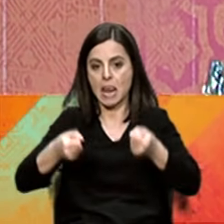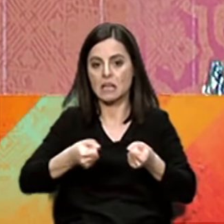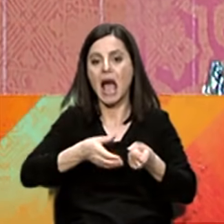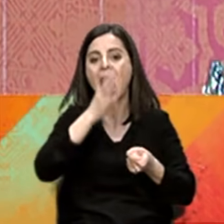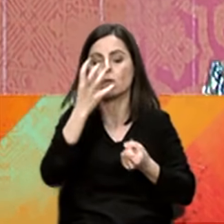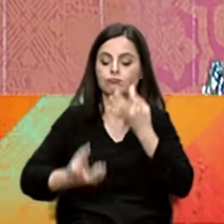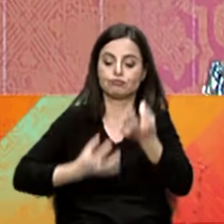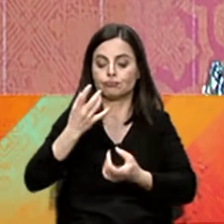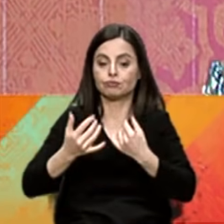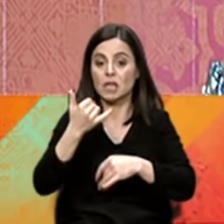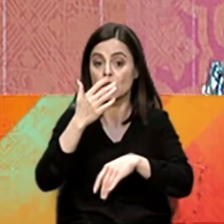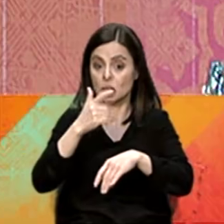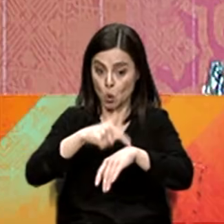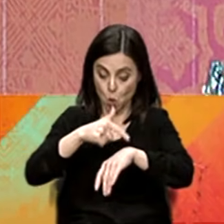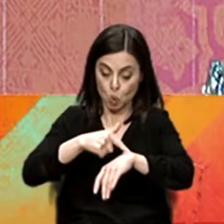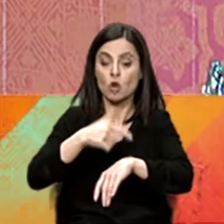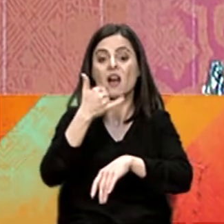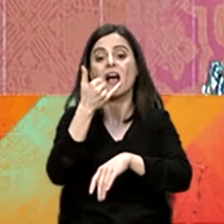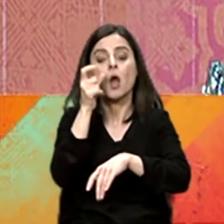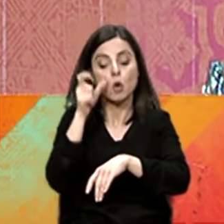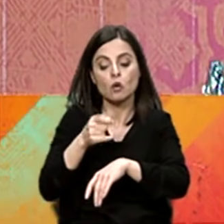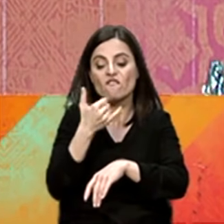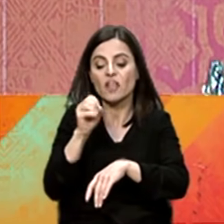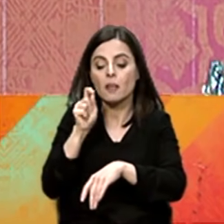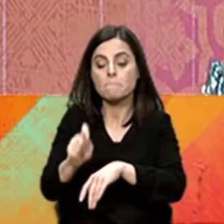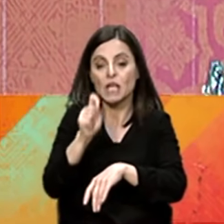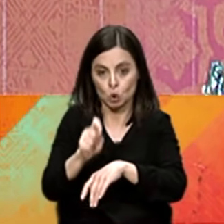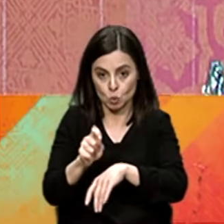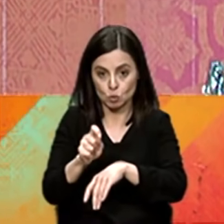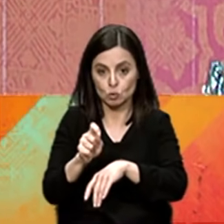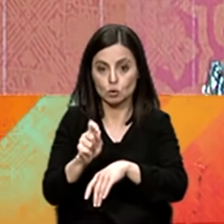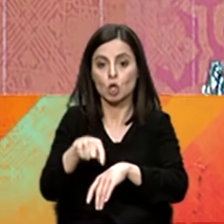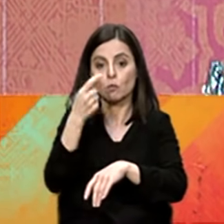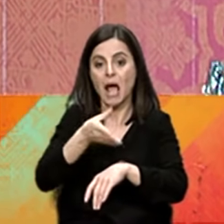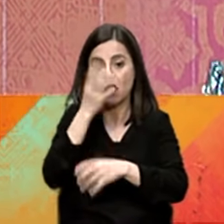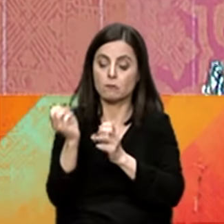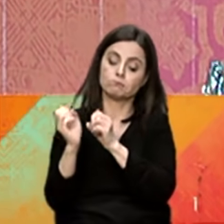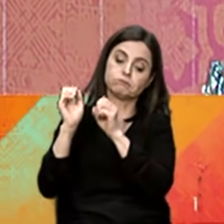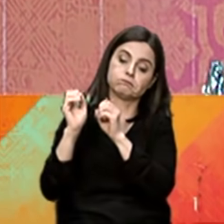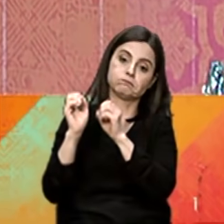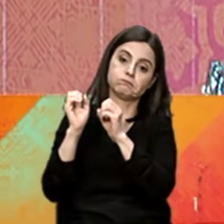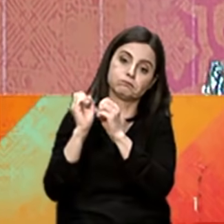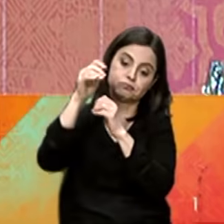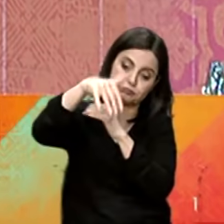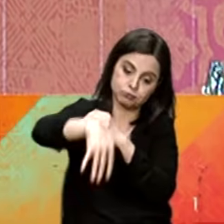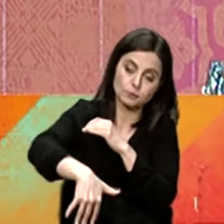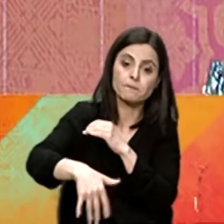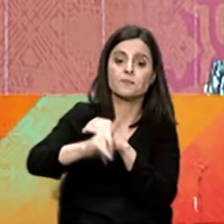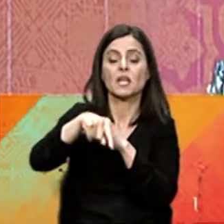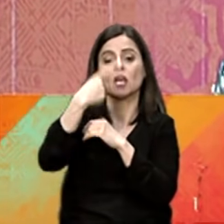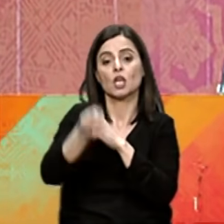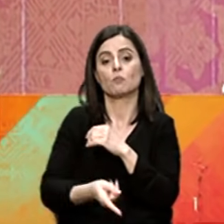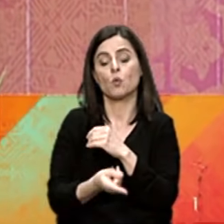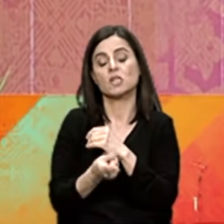minutos. Deixo cozer então os 20 minutos, escorro, deixo mais um bocadinho assim só para ficar, fica soltinho. Pronto. Podemos temperar com uma pitada